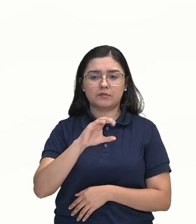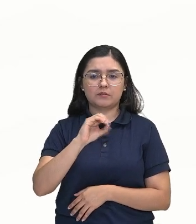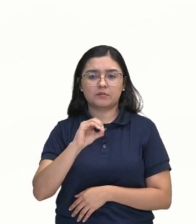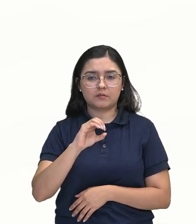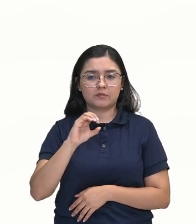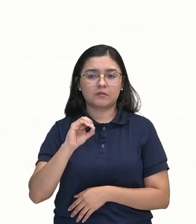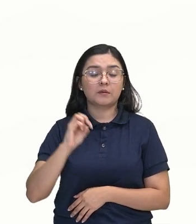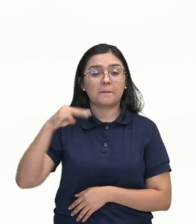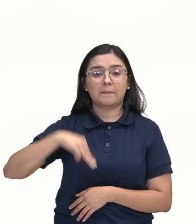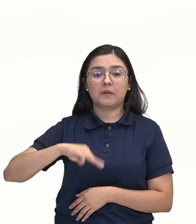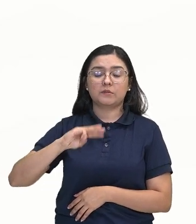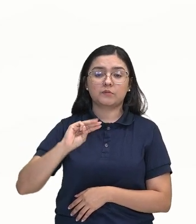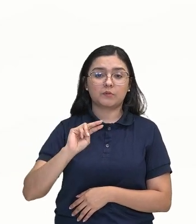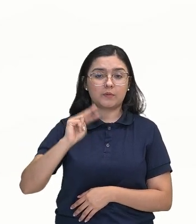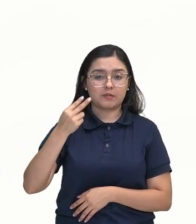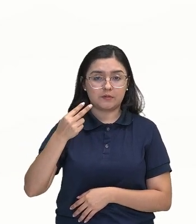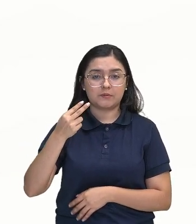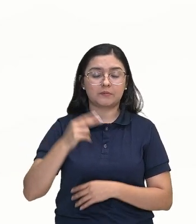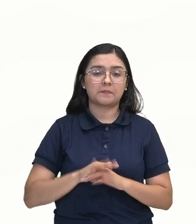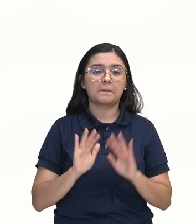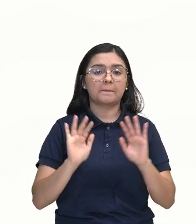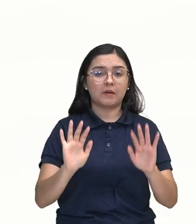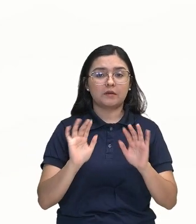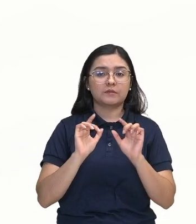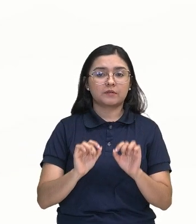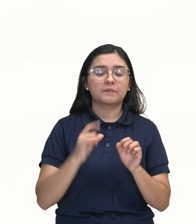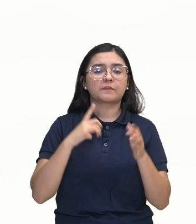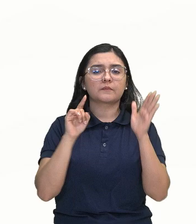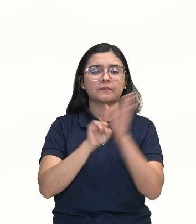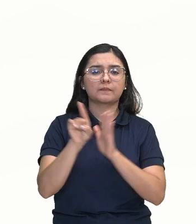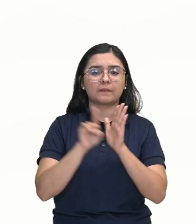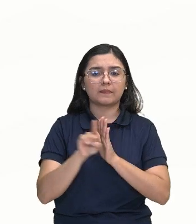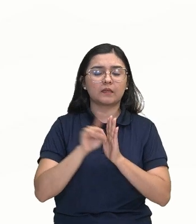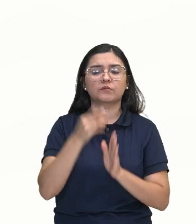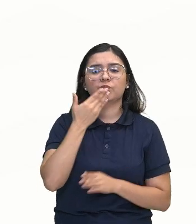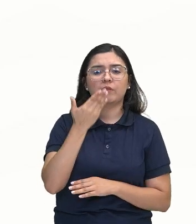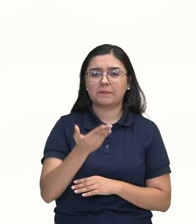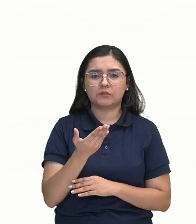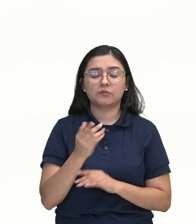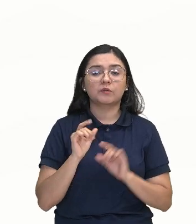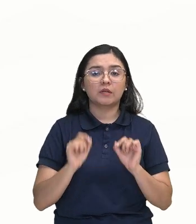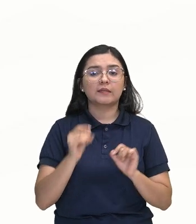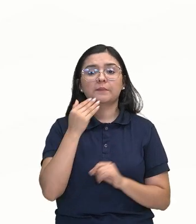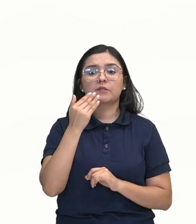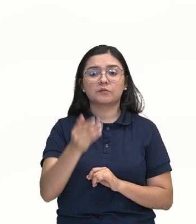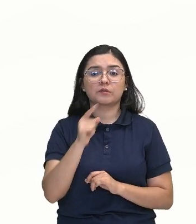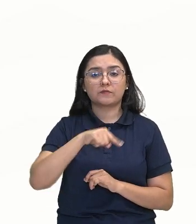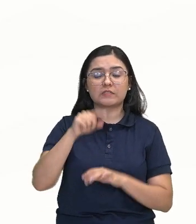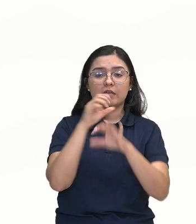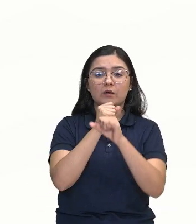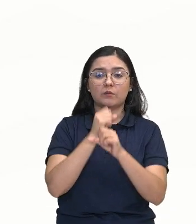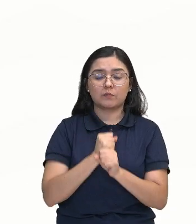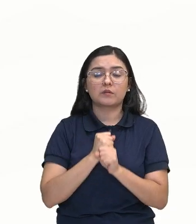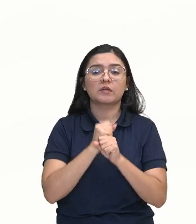10.800 metros quadrados. Mas a questão ela não pede isso, ela pede que você